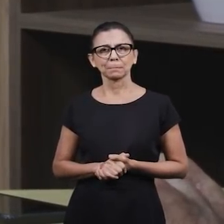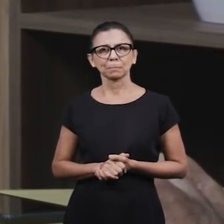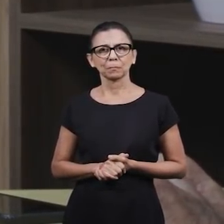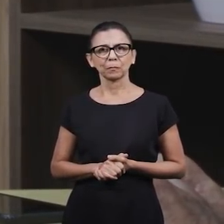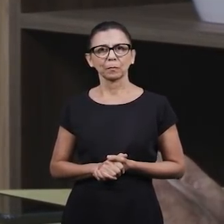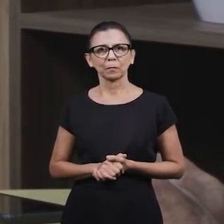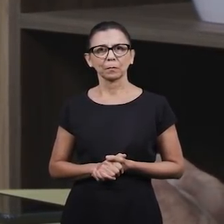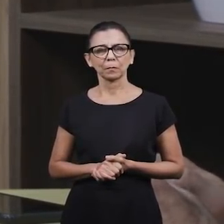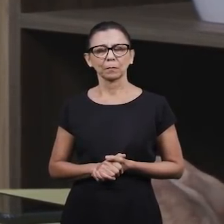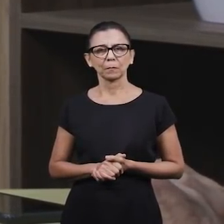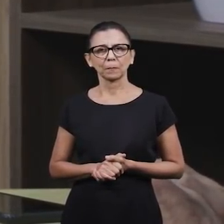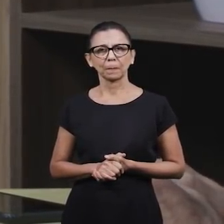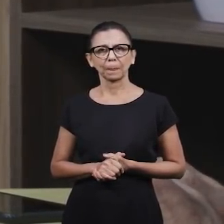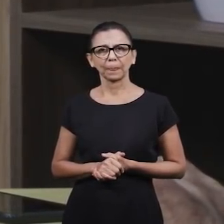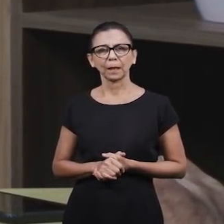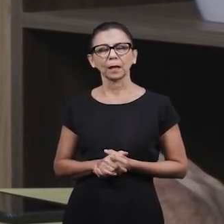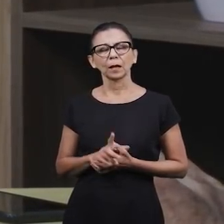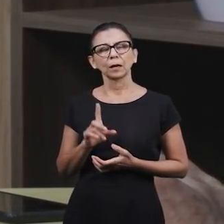leitura,